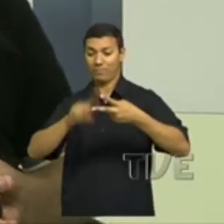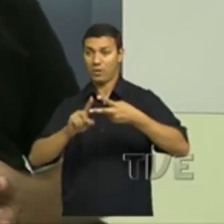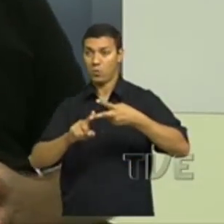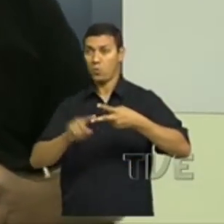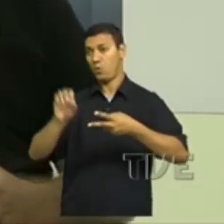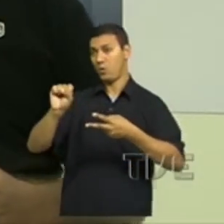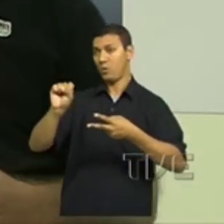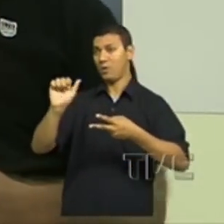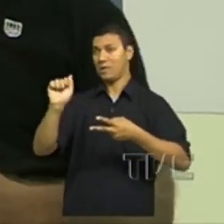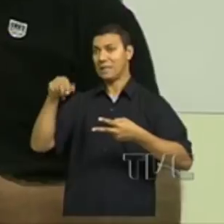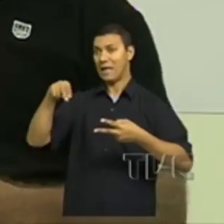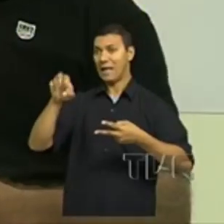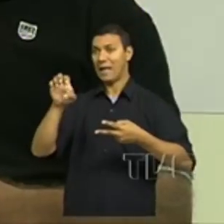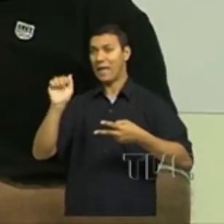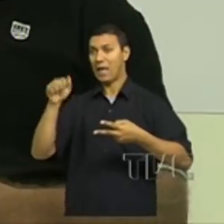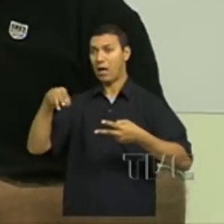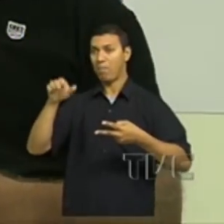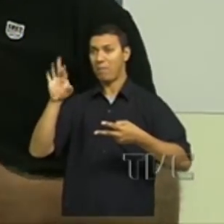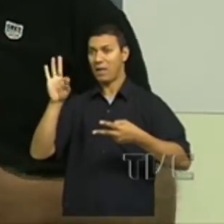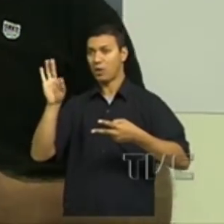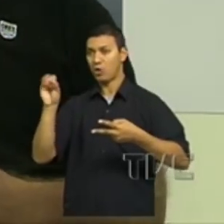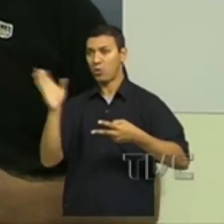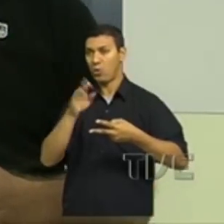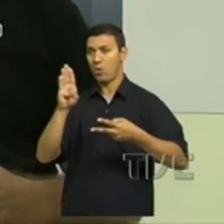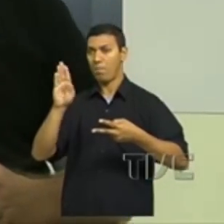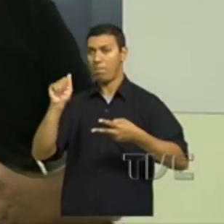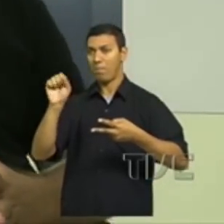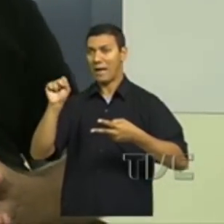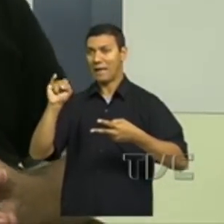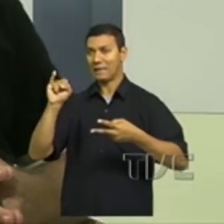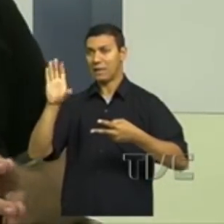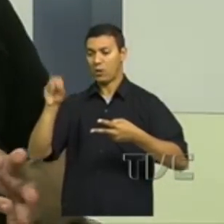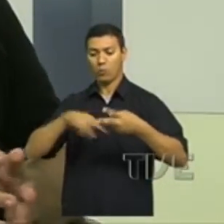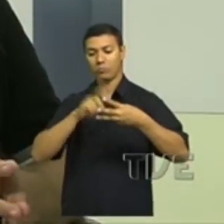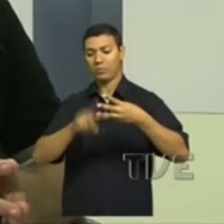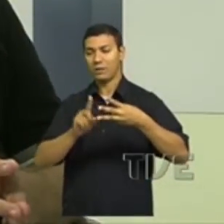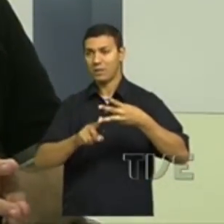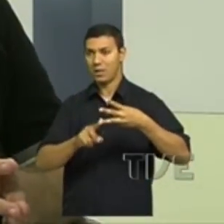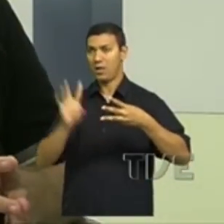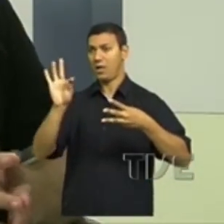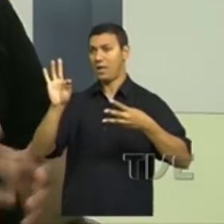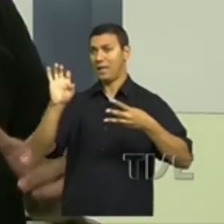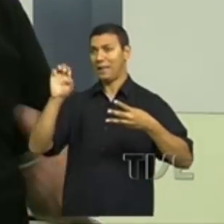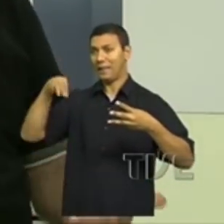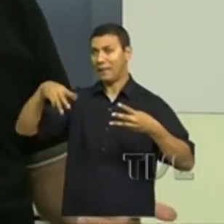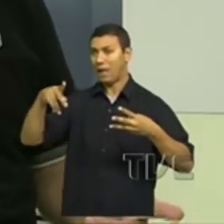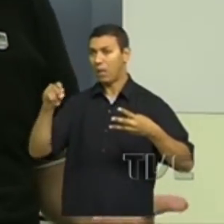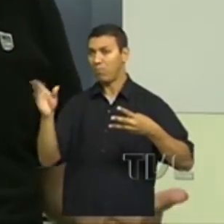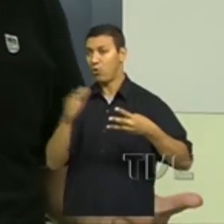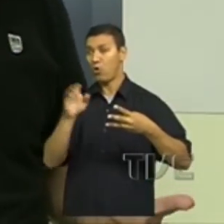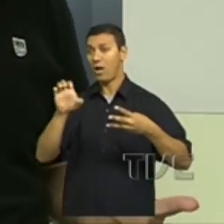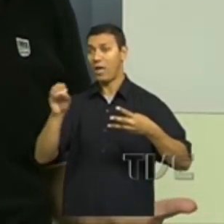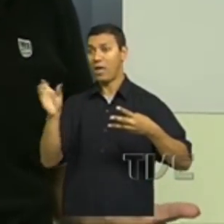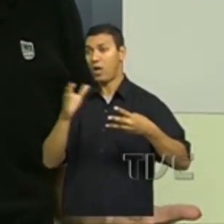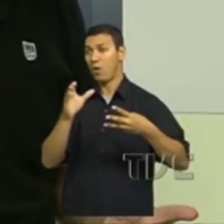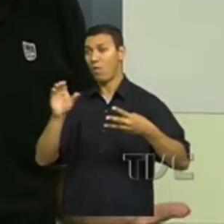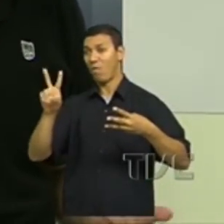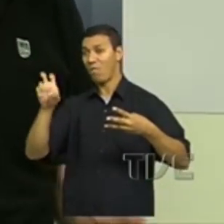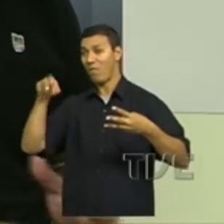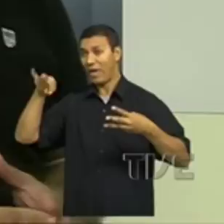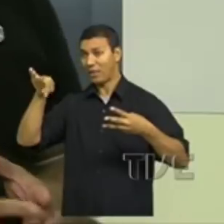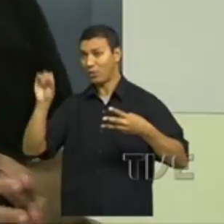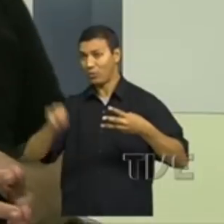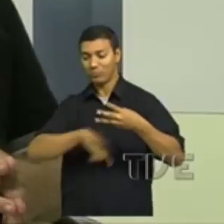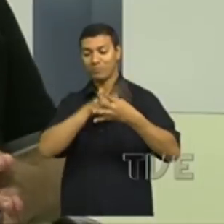Básico, depois O Tempo e o Vento, e termina... ou não, talvez entre mais um